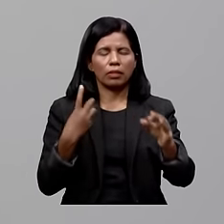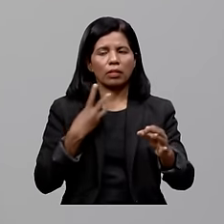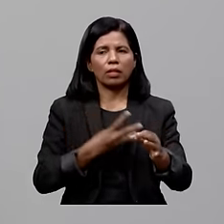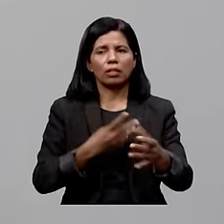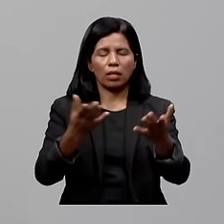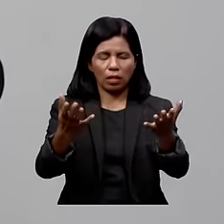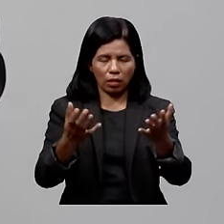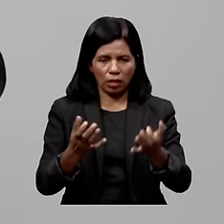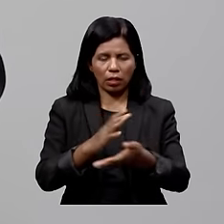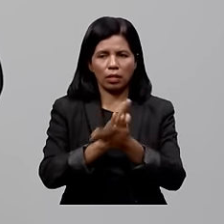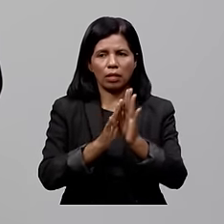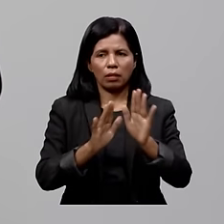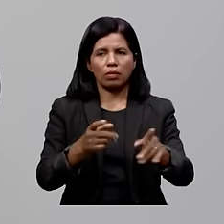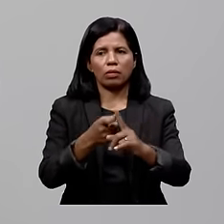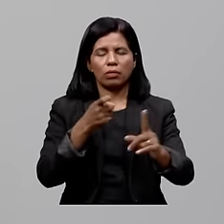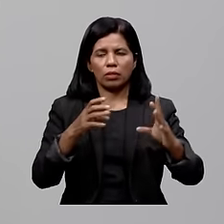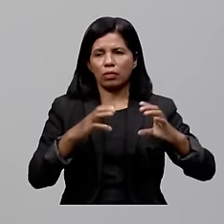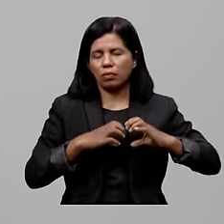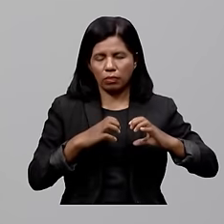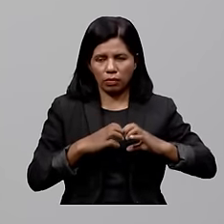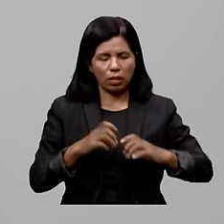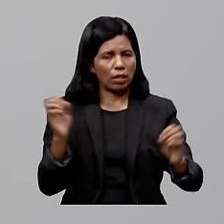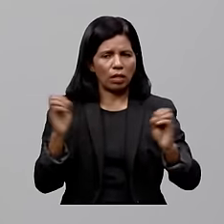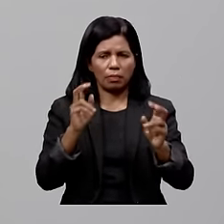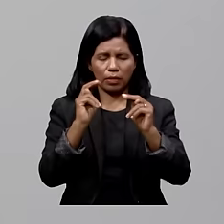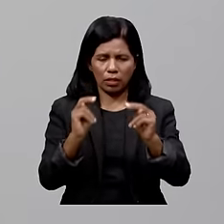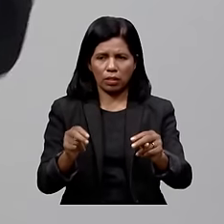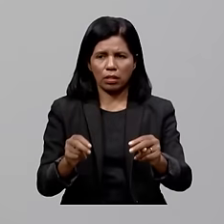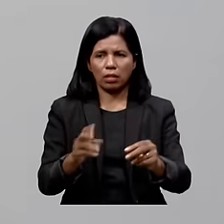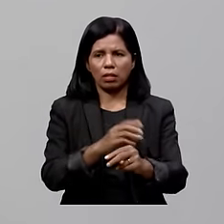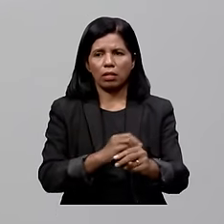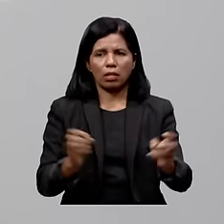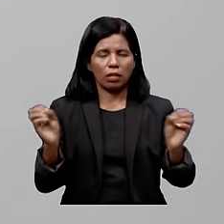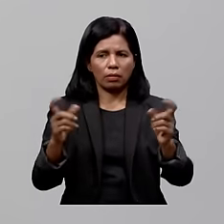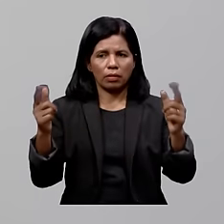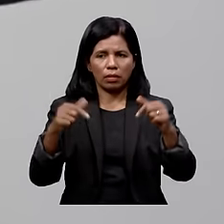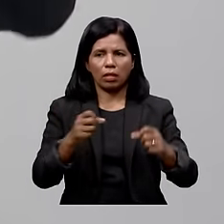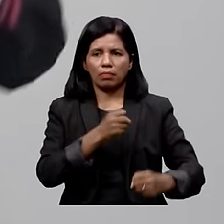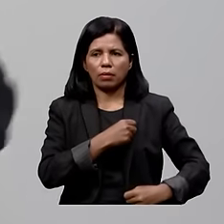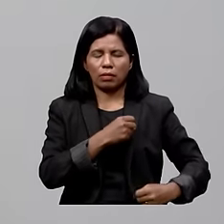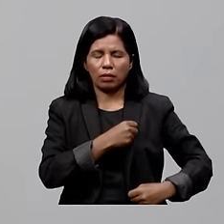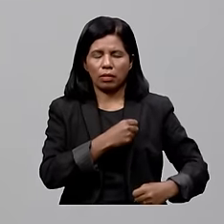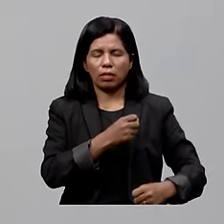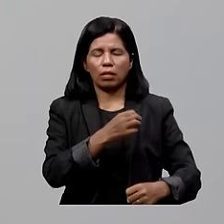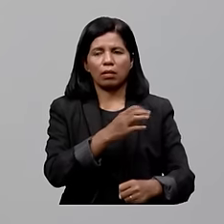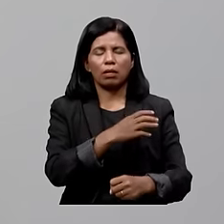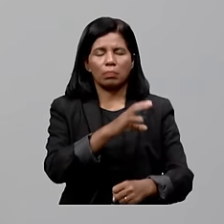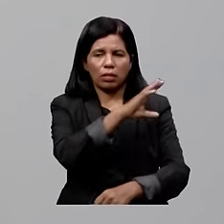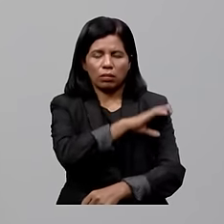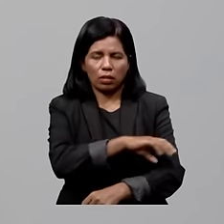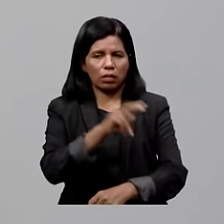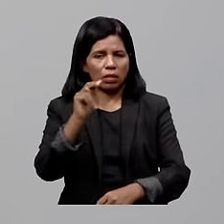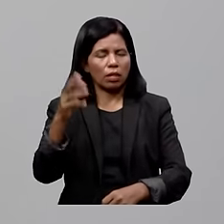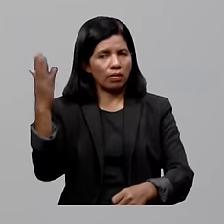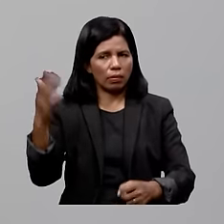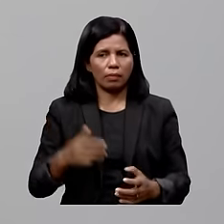que reconciliação ainda que mais se for. Lá precisa, se o Rio como é que lá precisa de ter PNTL para a segurança, não é?